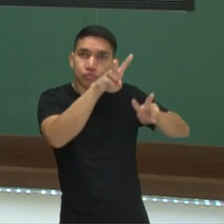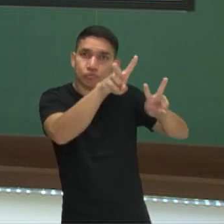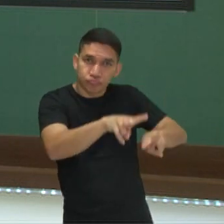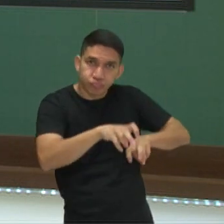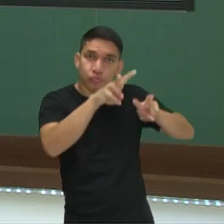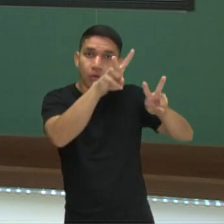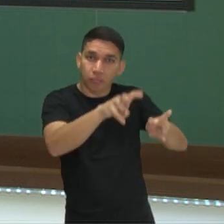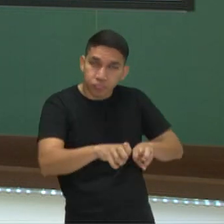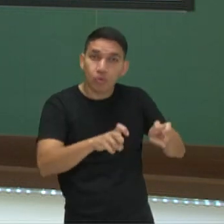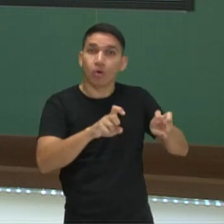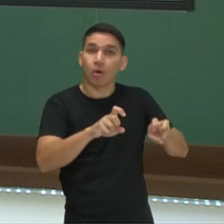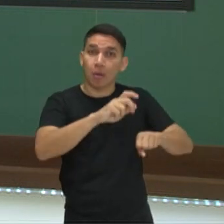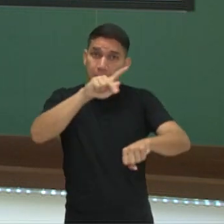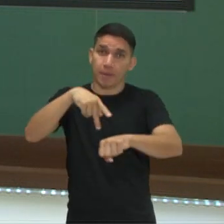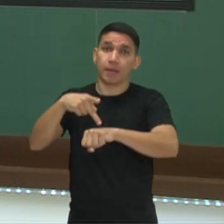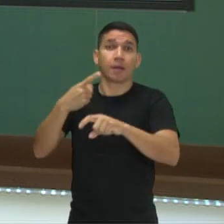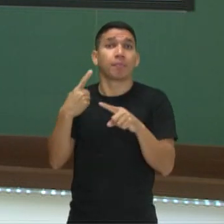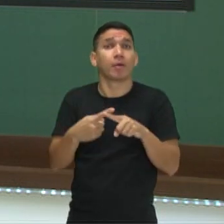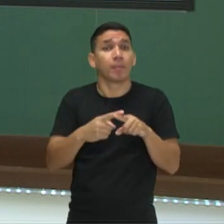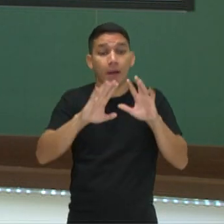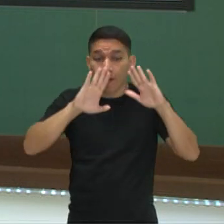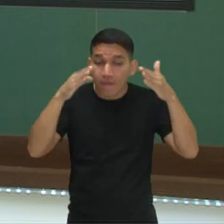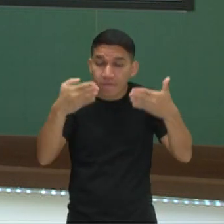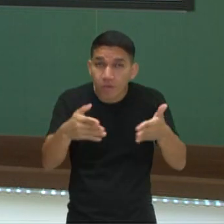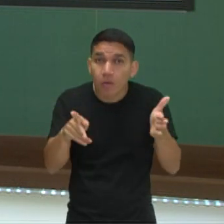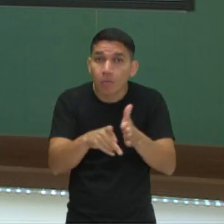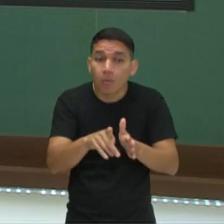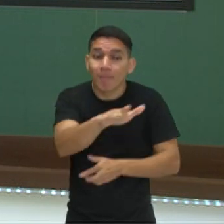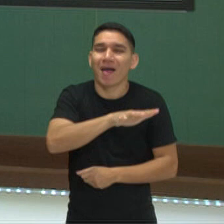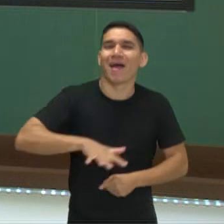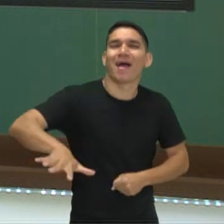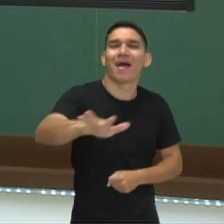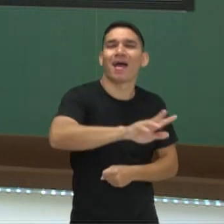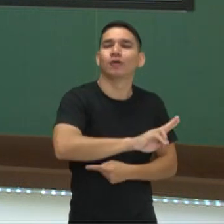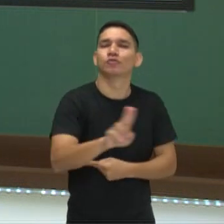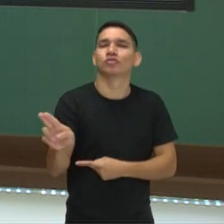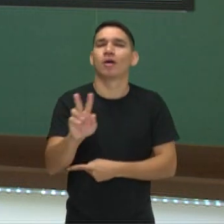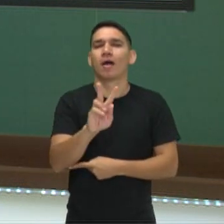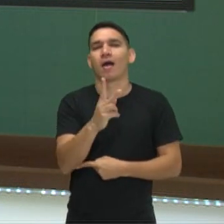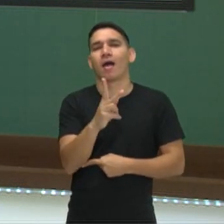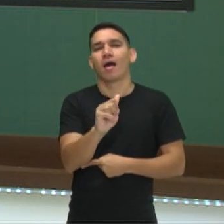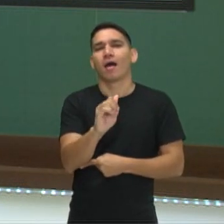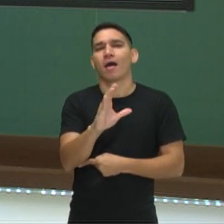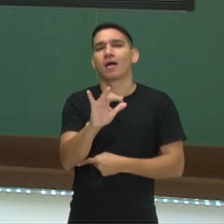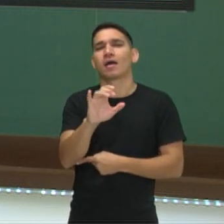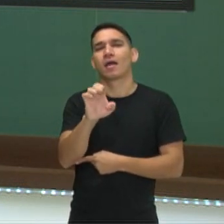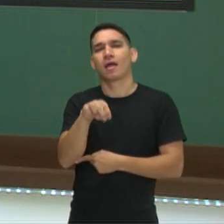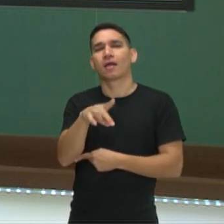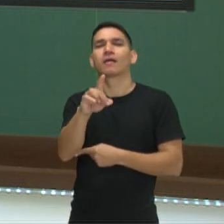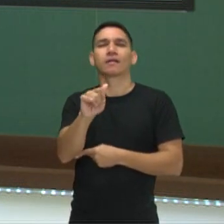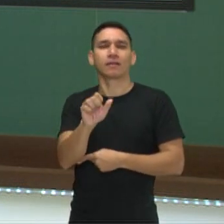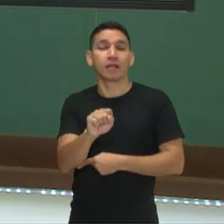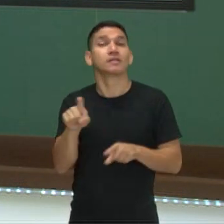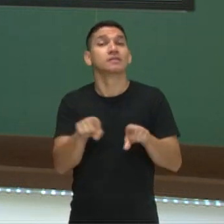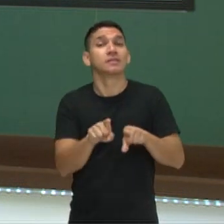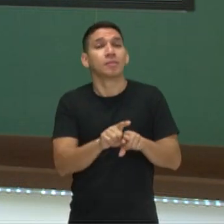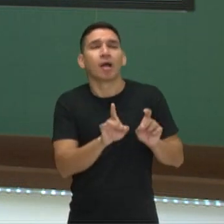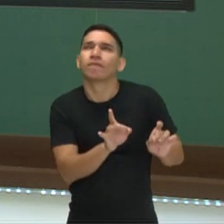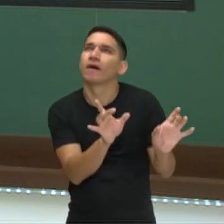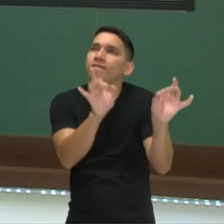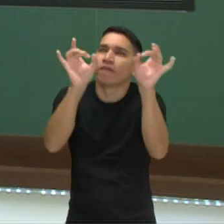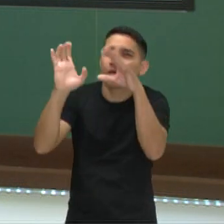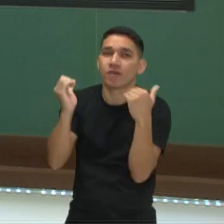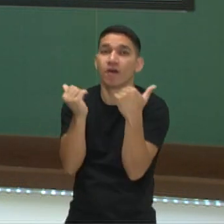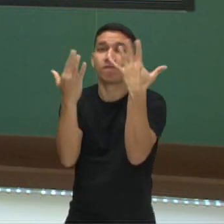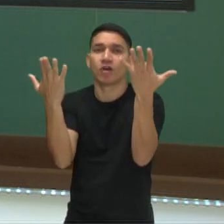país, que é principalmente voltada às haciendas e exportada aí para o mercado externo, como a